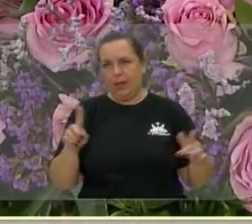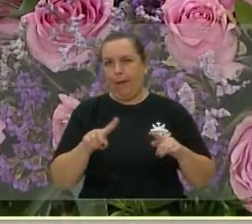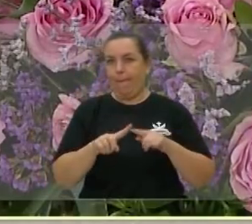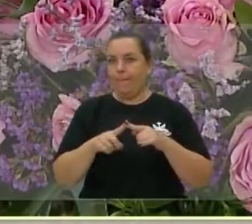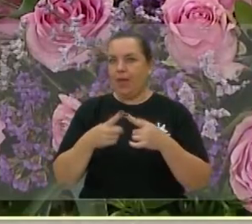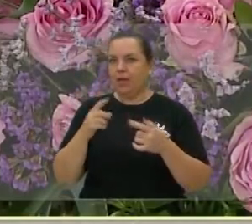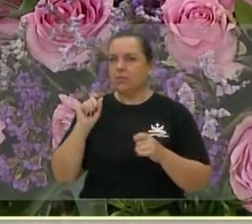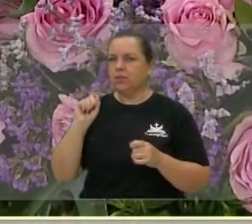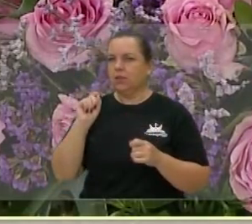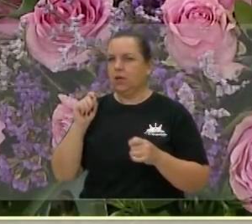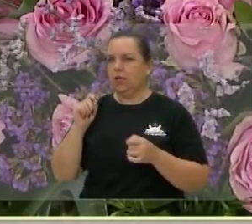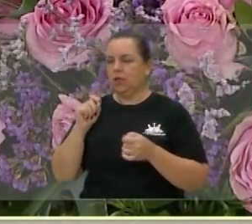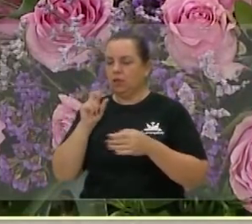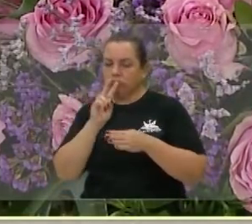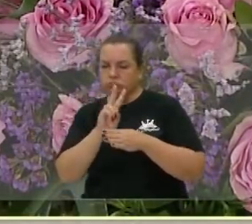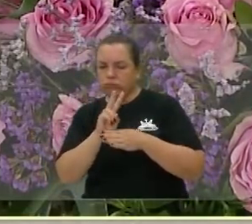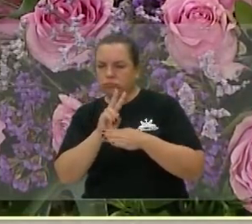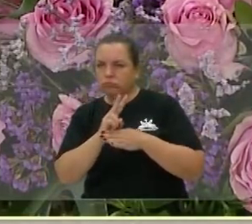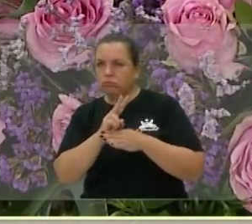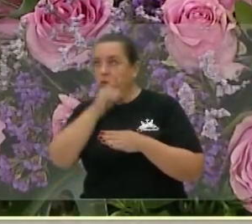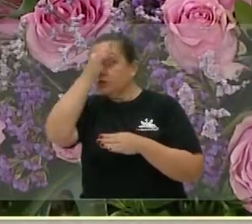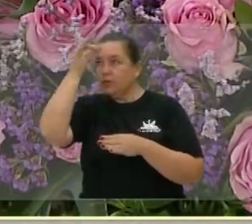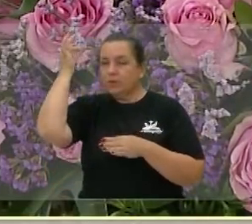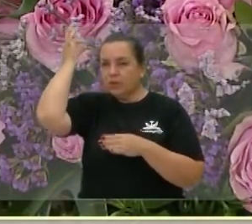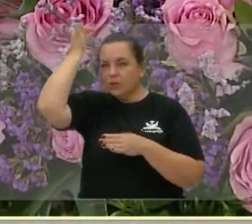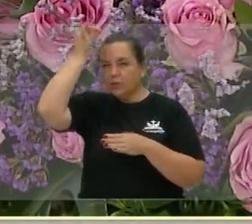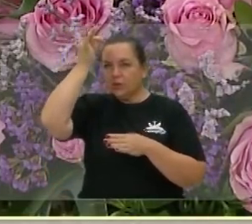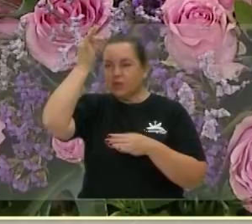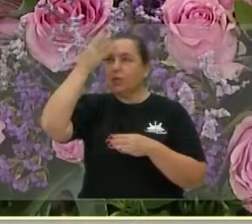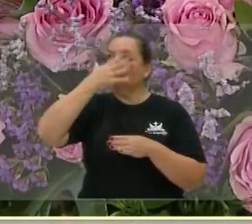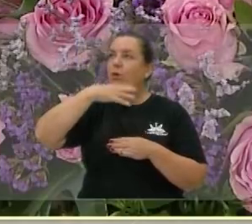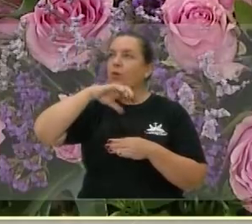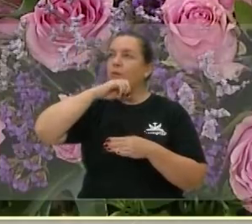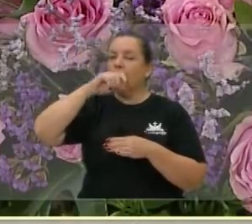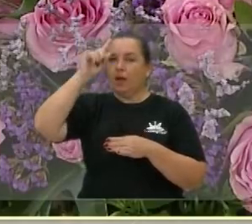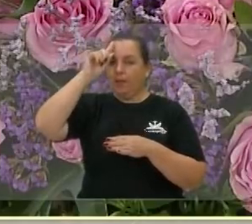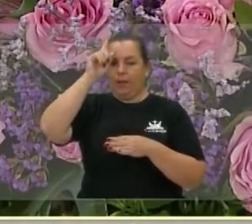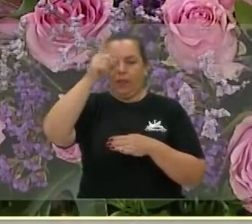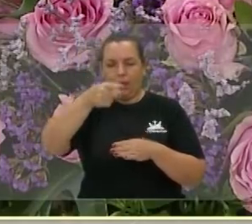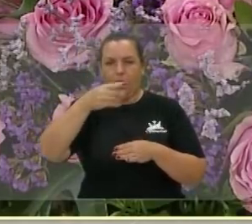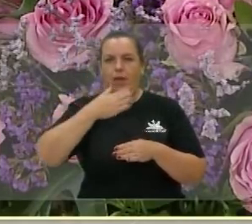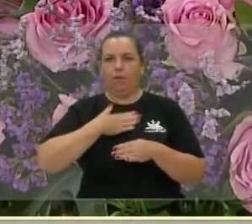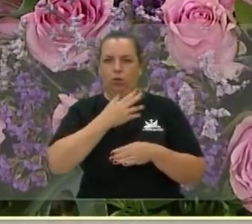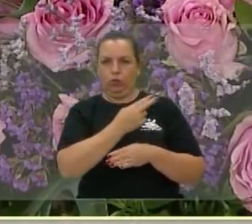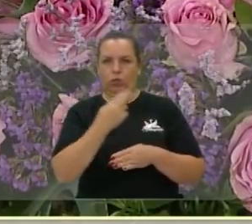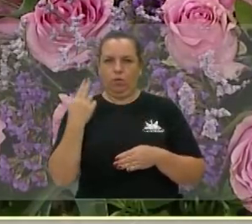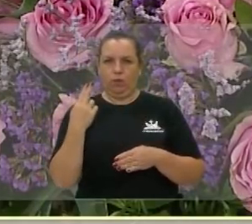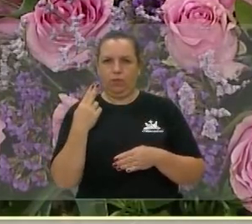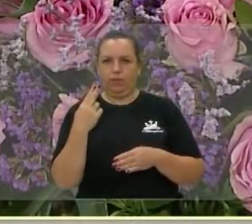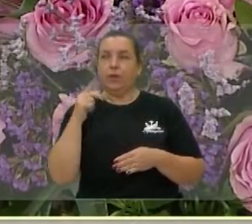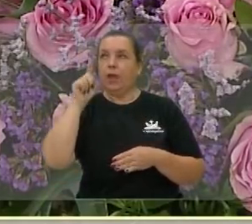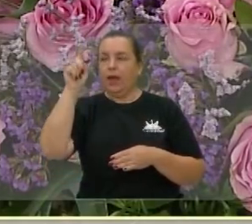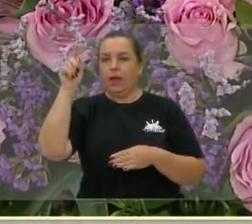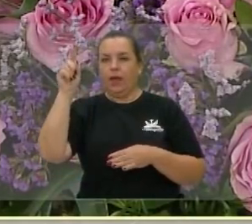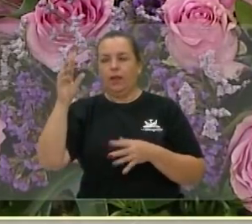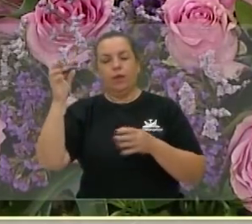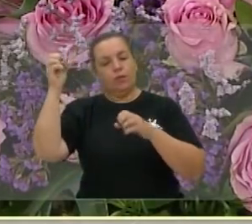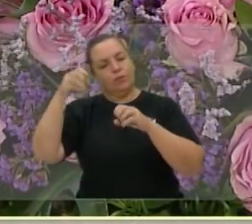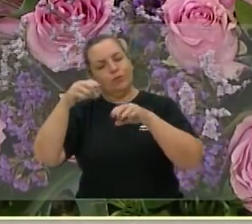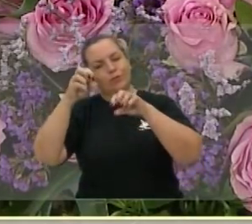Defensor, o Espírito Santo, que o Pai enviará em meu nome, ele vos